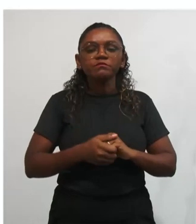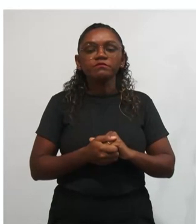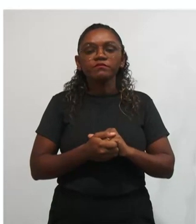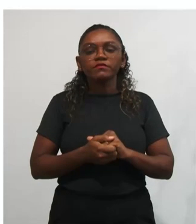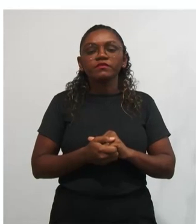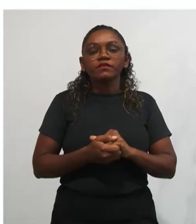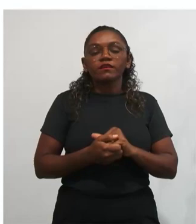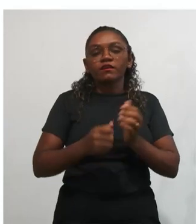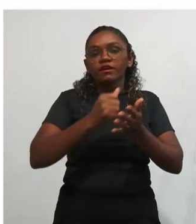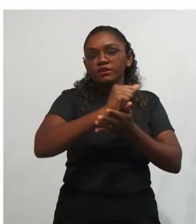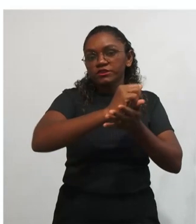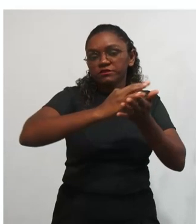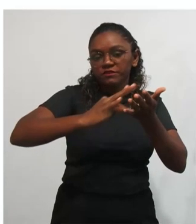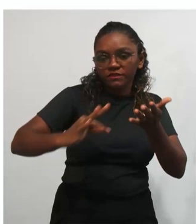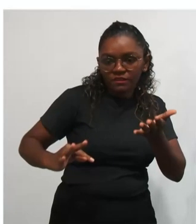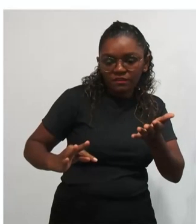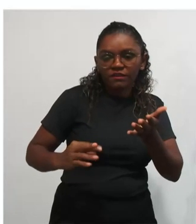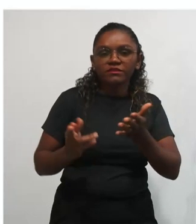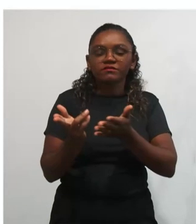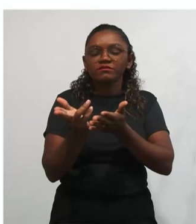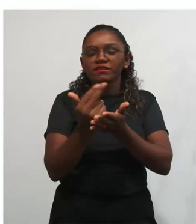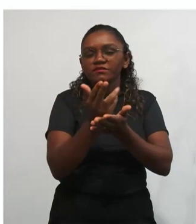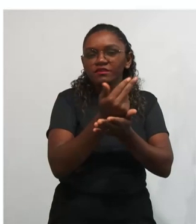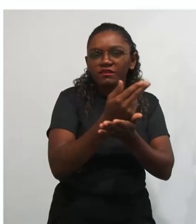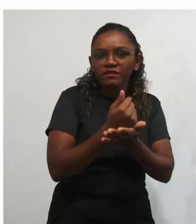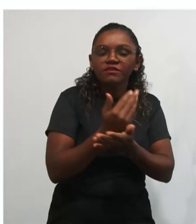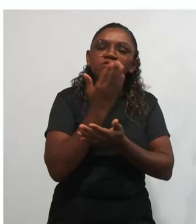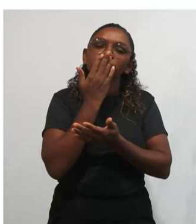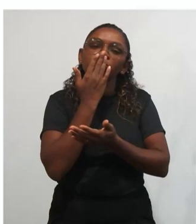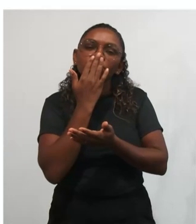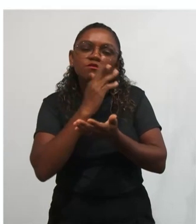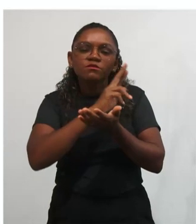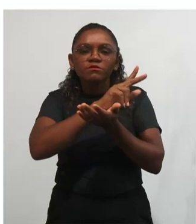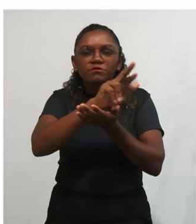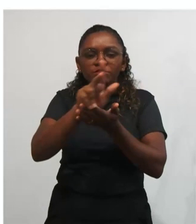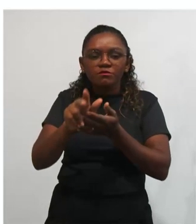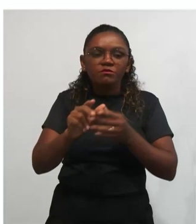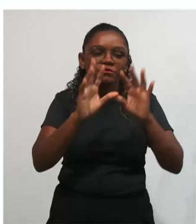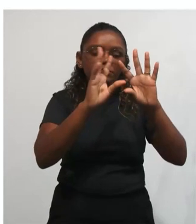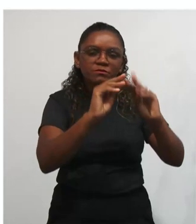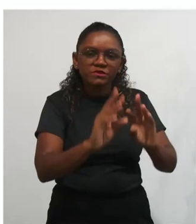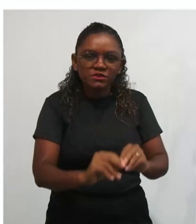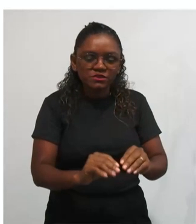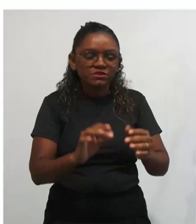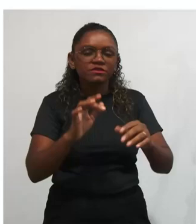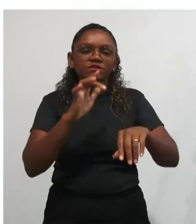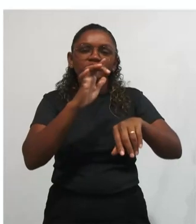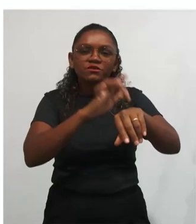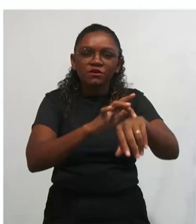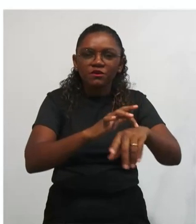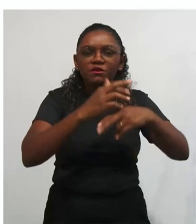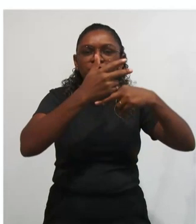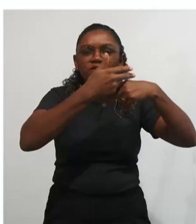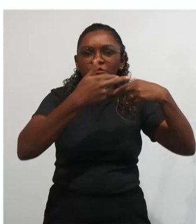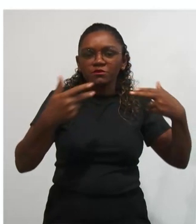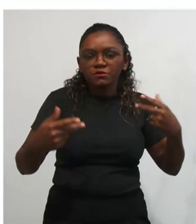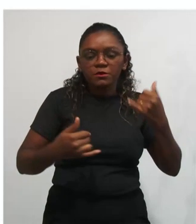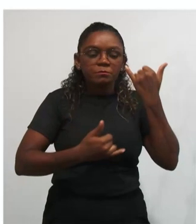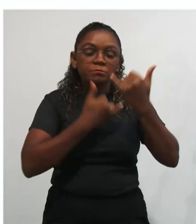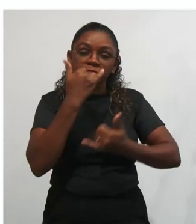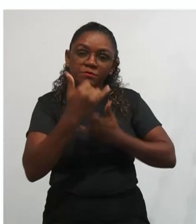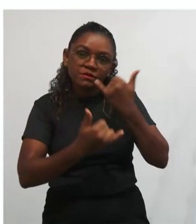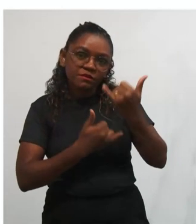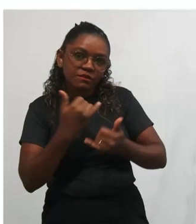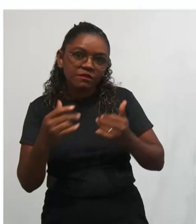pictográficas que é o uso mesmo do desenho das cores do manuseio das texturas você pode brincar com